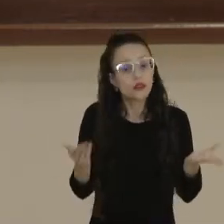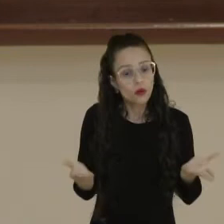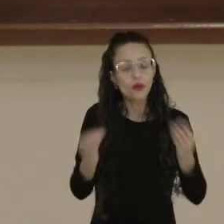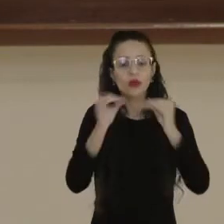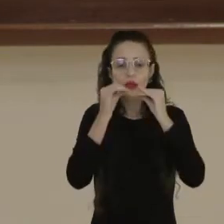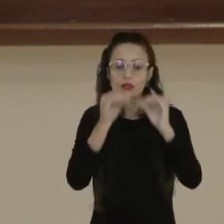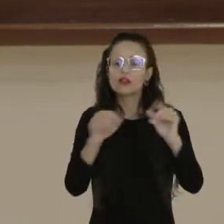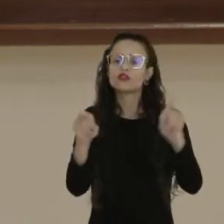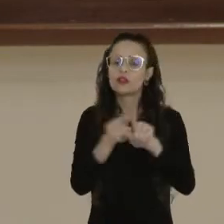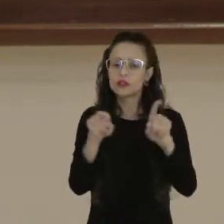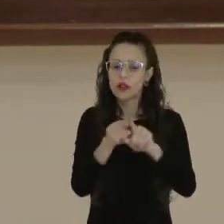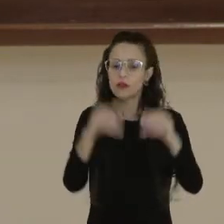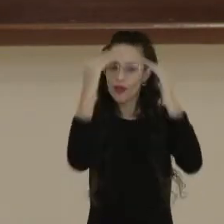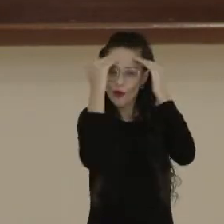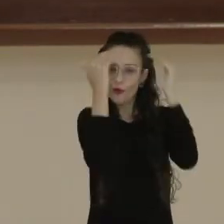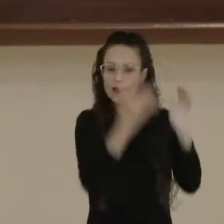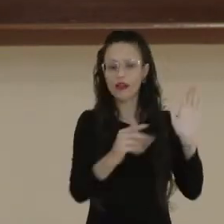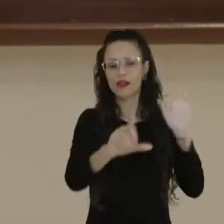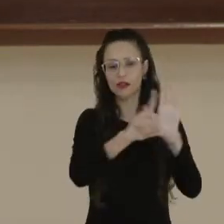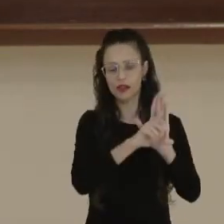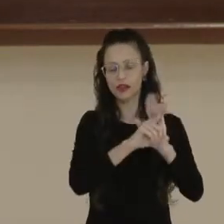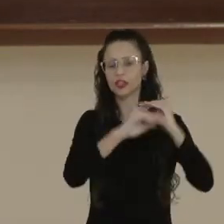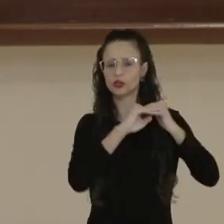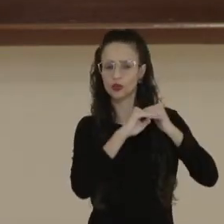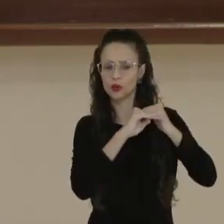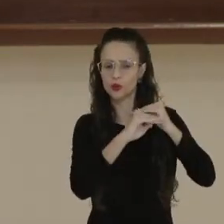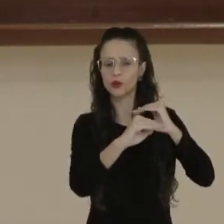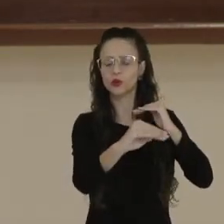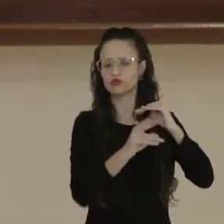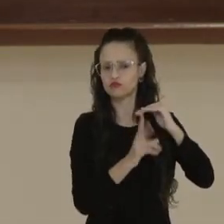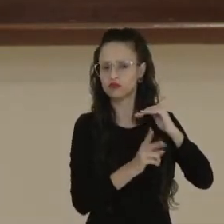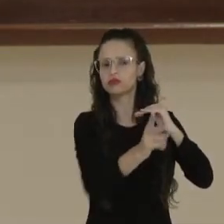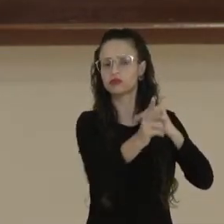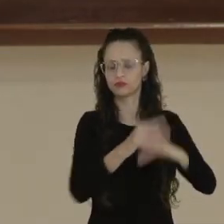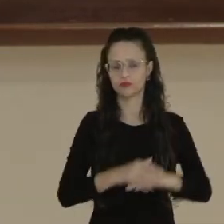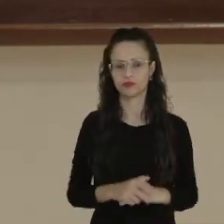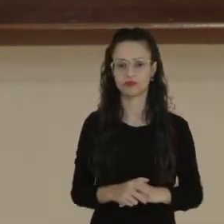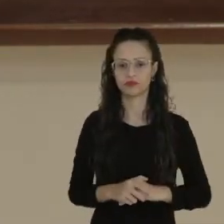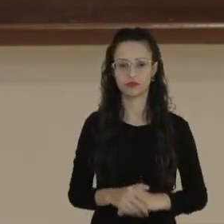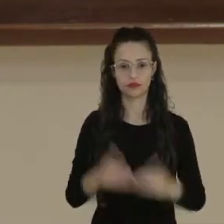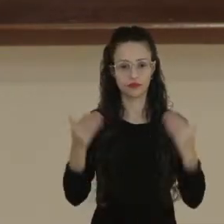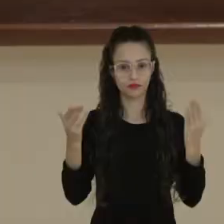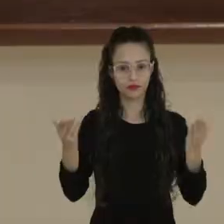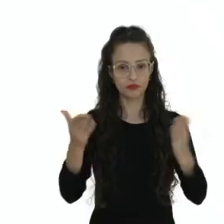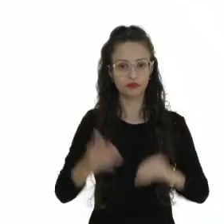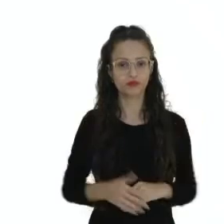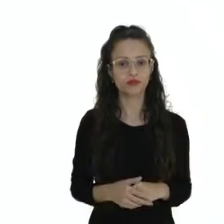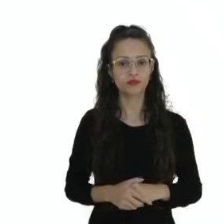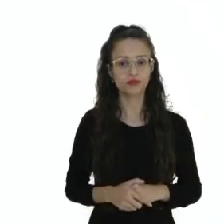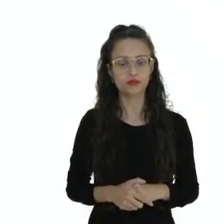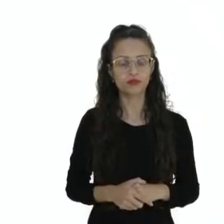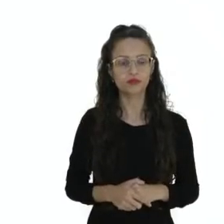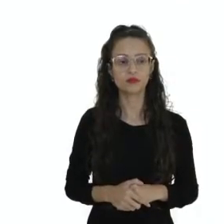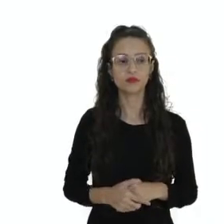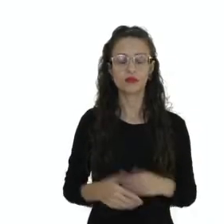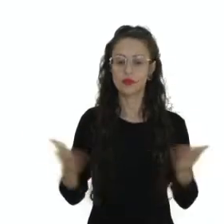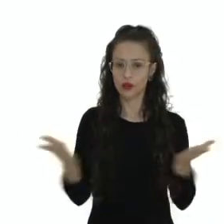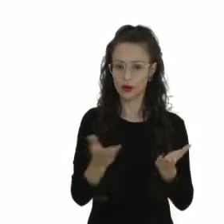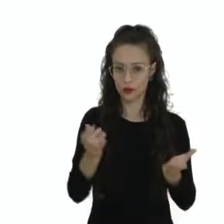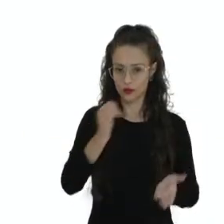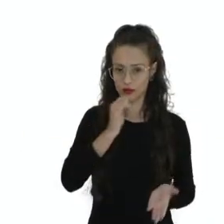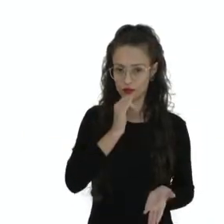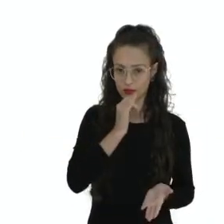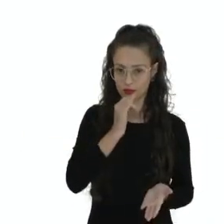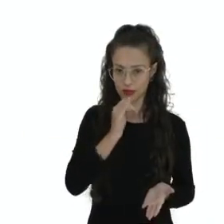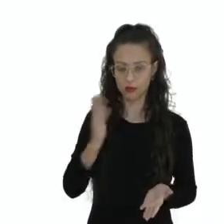energia também obedece uma dessas leis de conservação, ok? Bem, vamos dar um exemplo